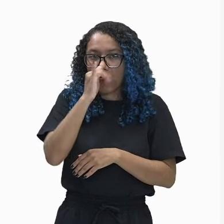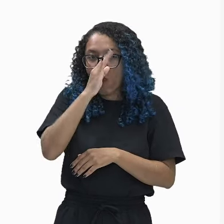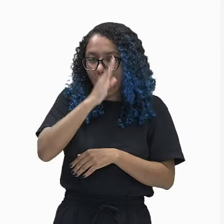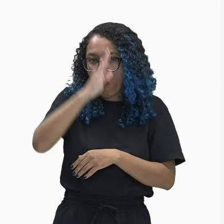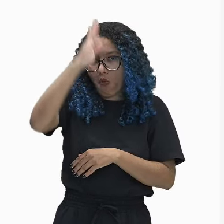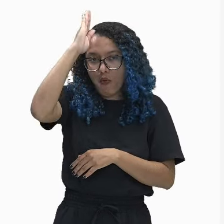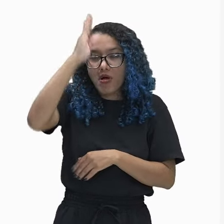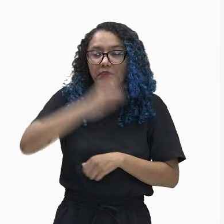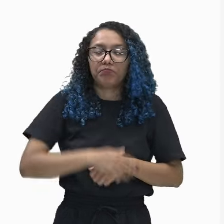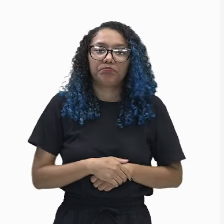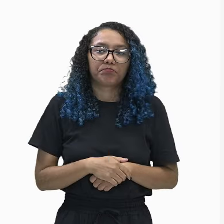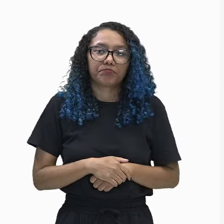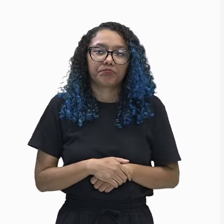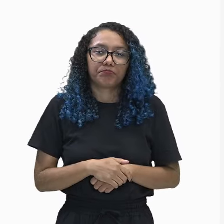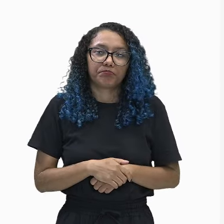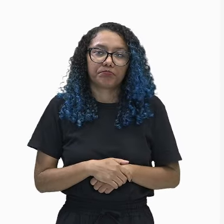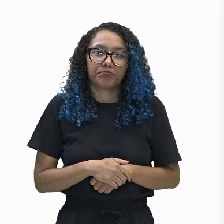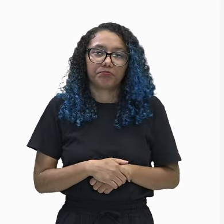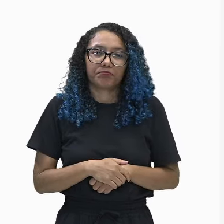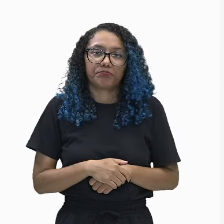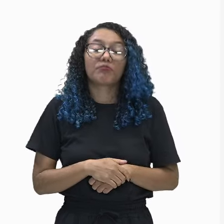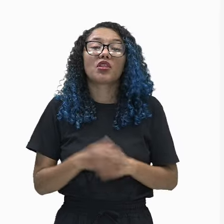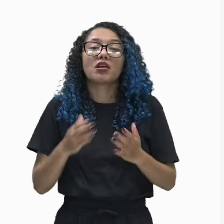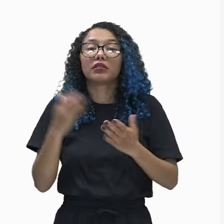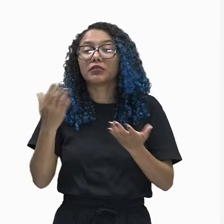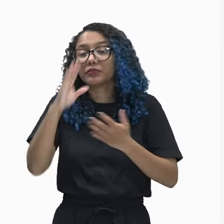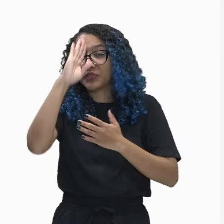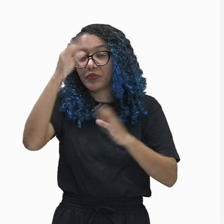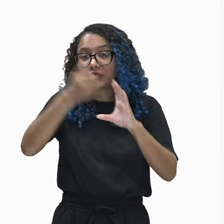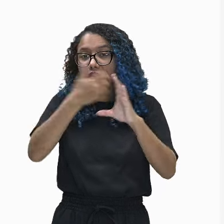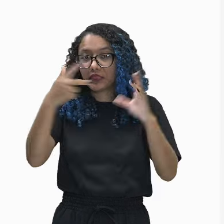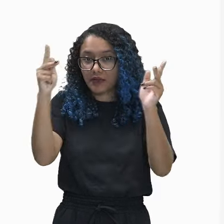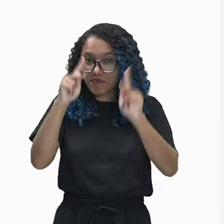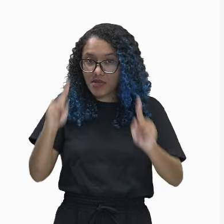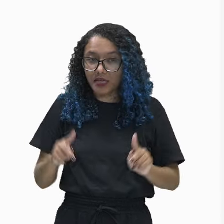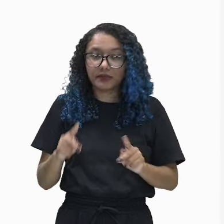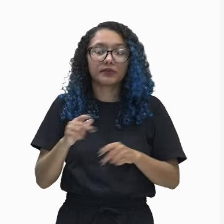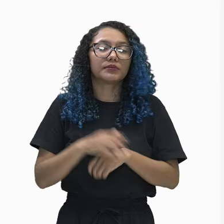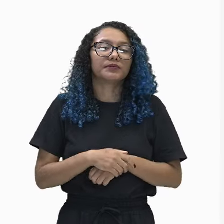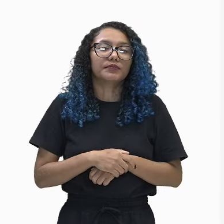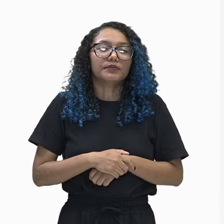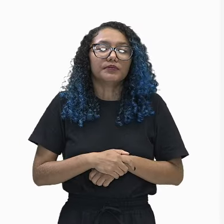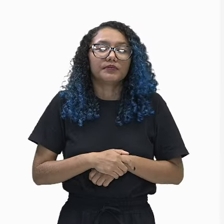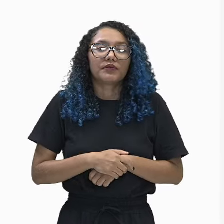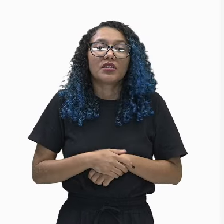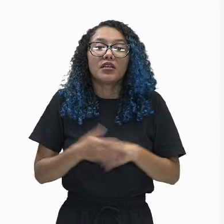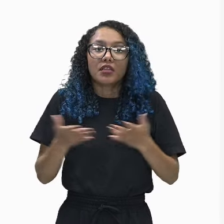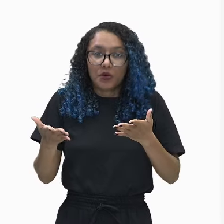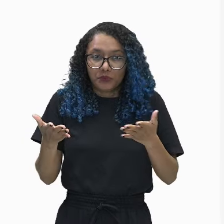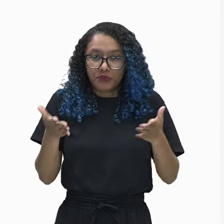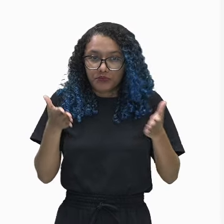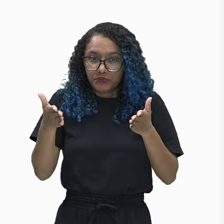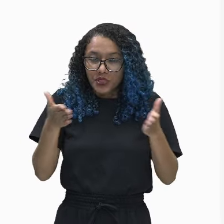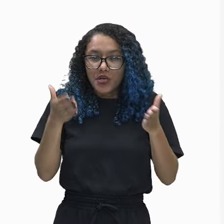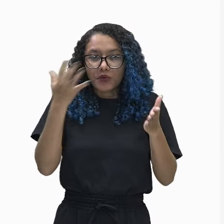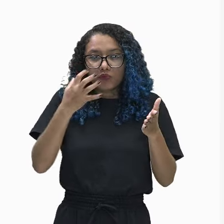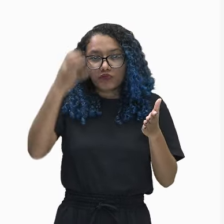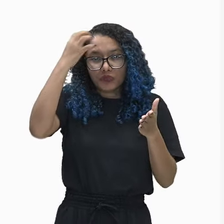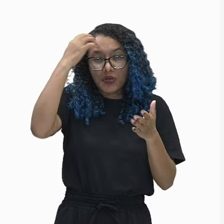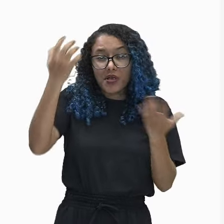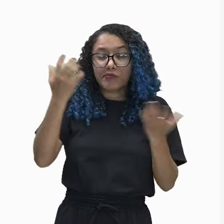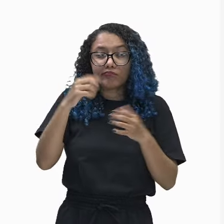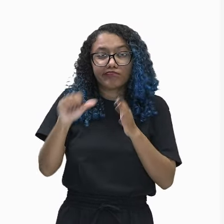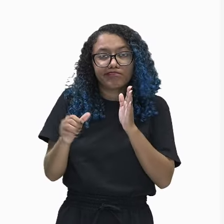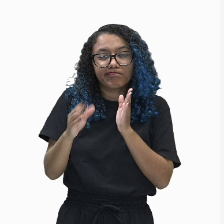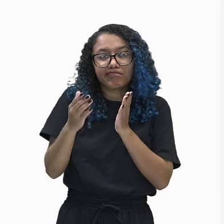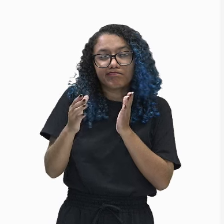Principais características da Pax Romana. Durante seu reinado, uma das maiores preocupações de Otávio Augusto,